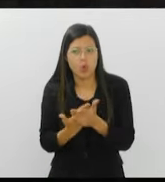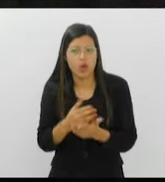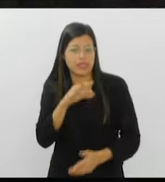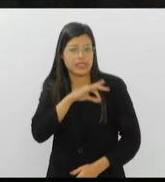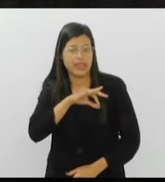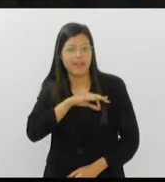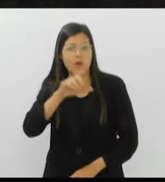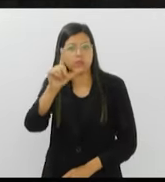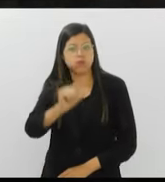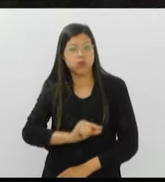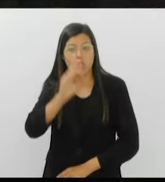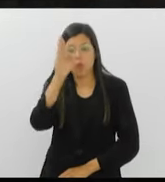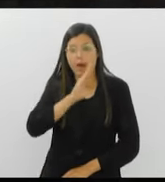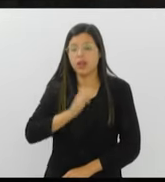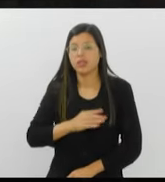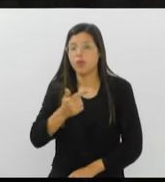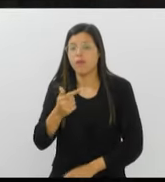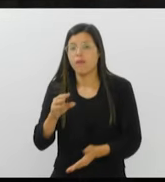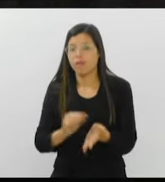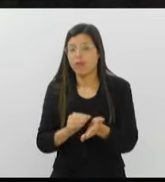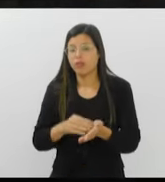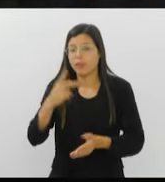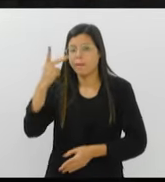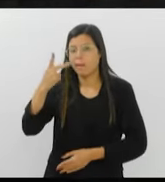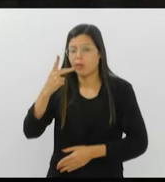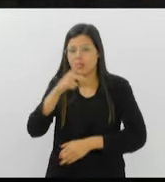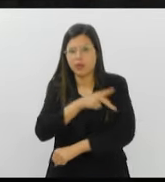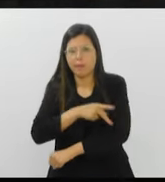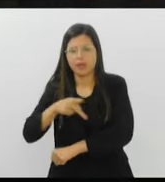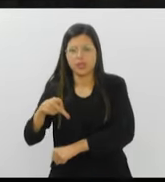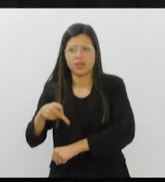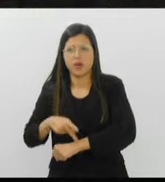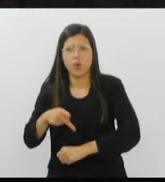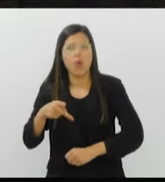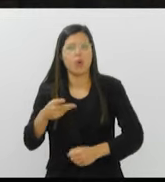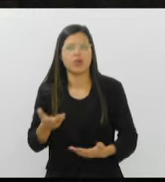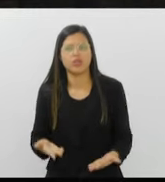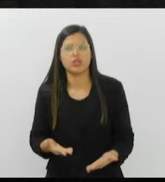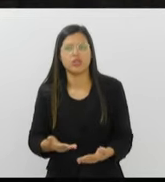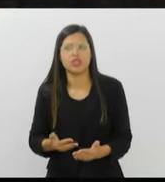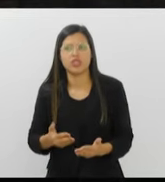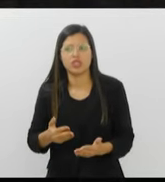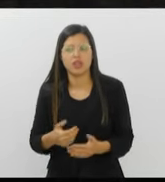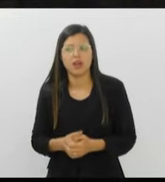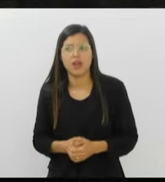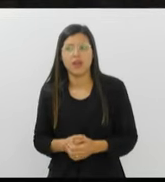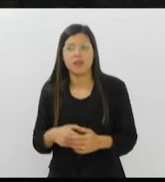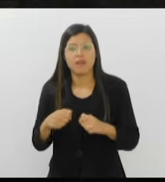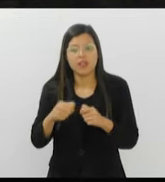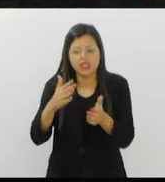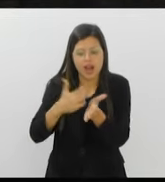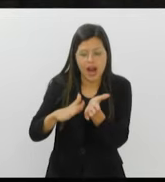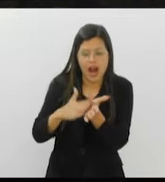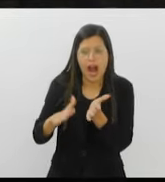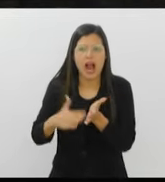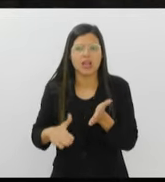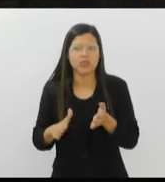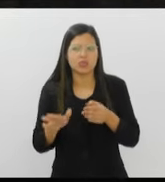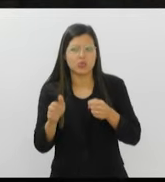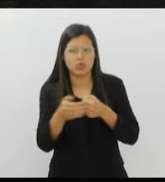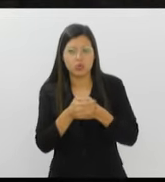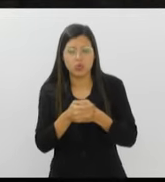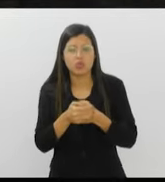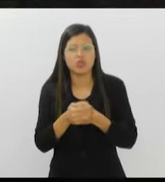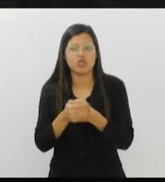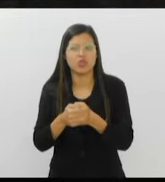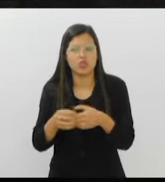ter políticas pedagógicas consistentes, fazer gastanças questionáveis, obscuras, com dinheiro público, como fez nessa